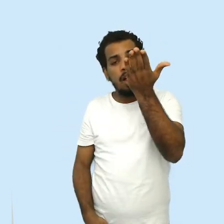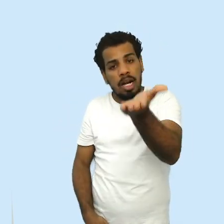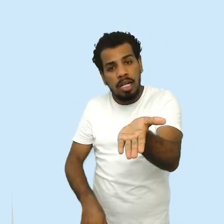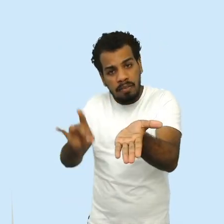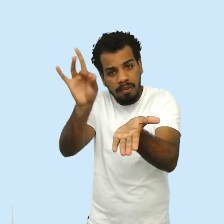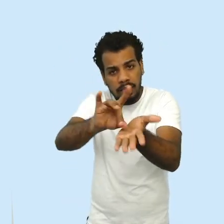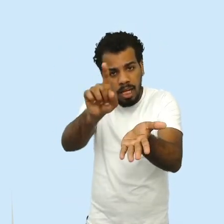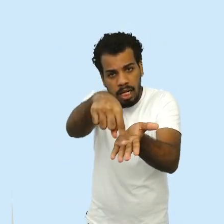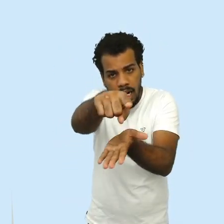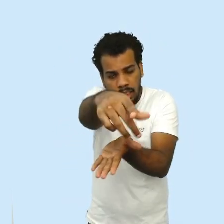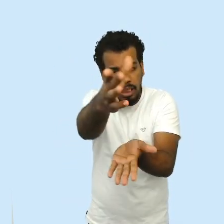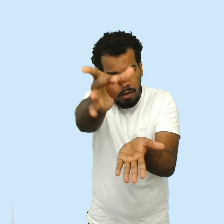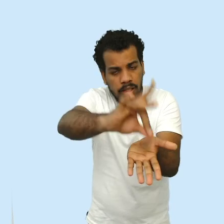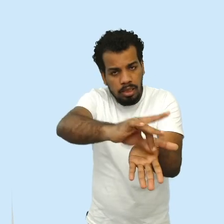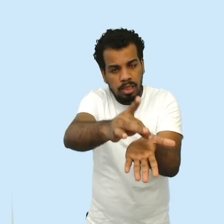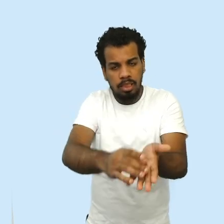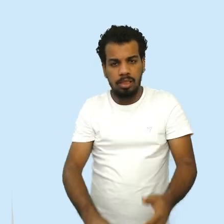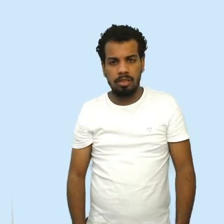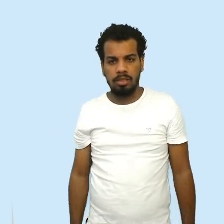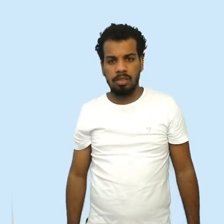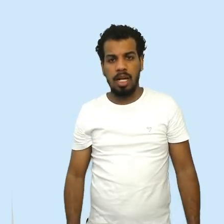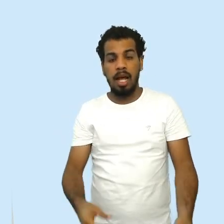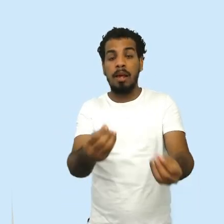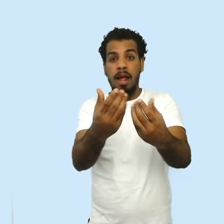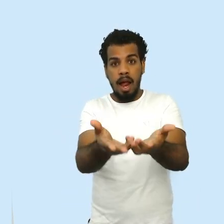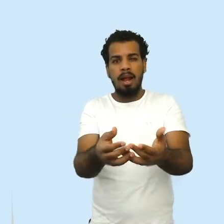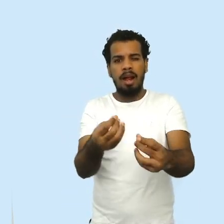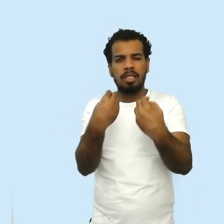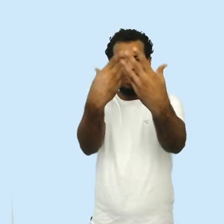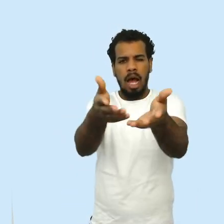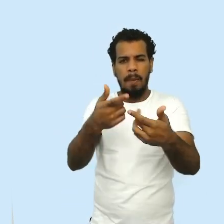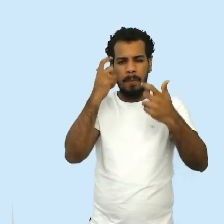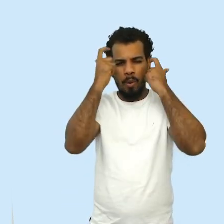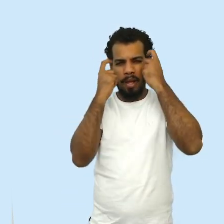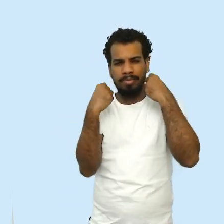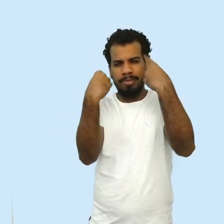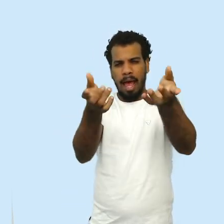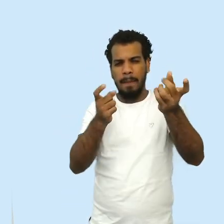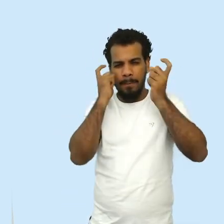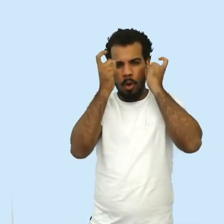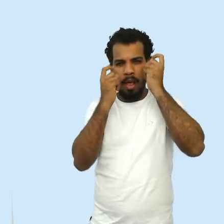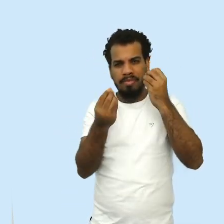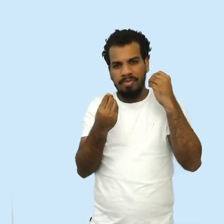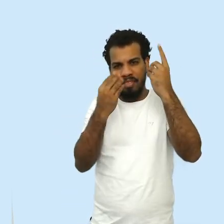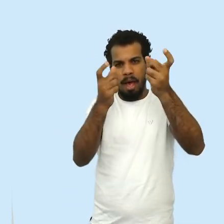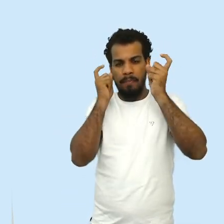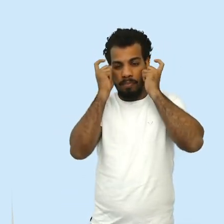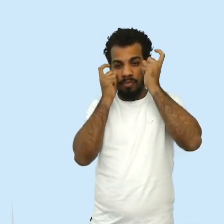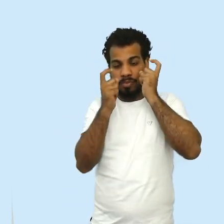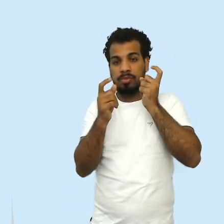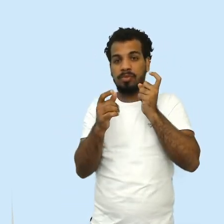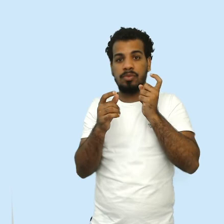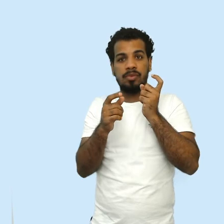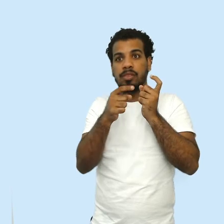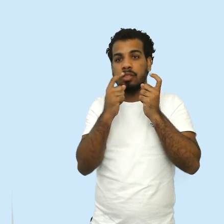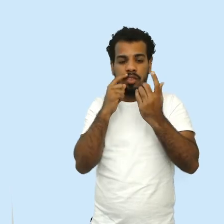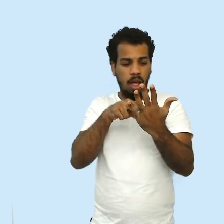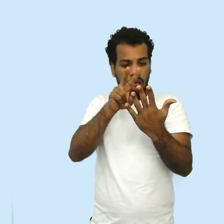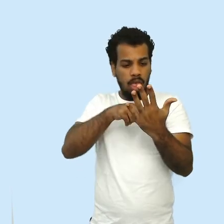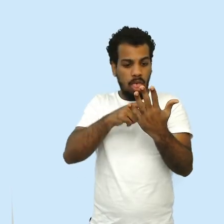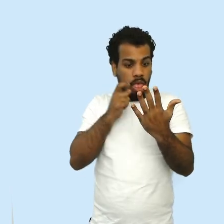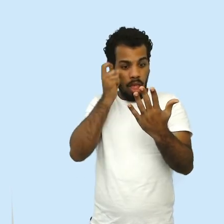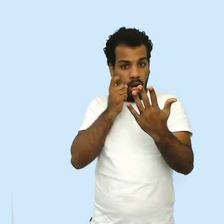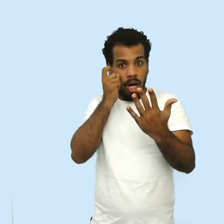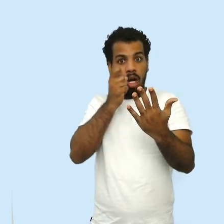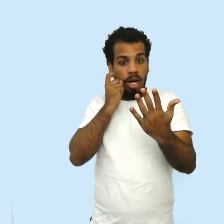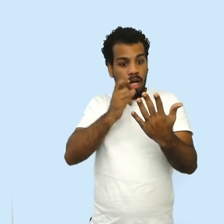intenção. Porque quanto mais preocupado você fica com a situação do mundo, do país e da vida, mais